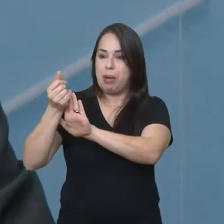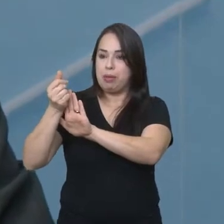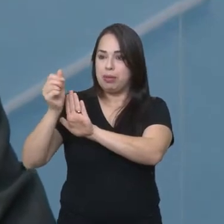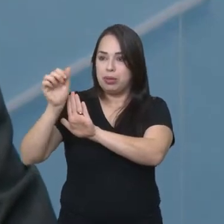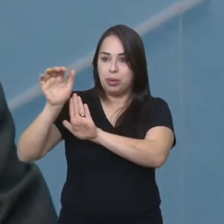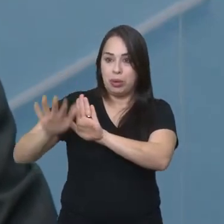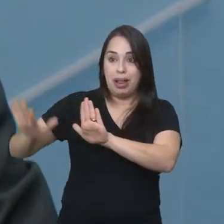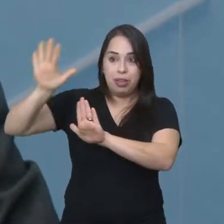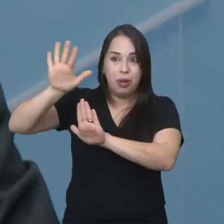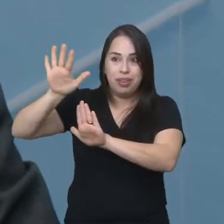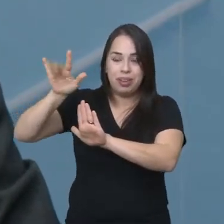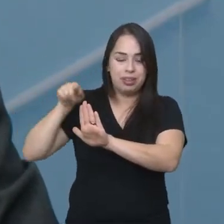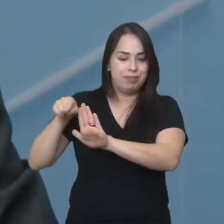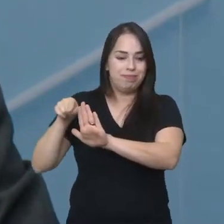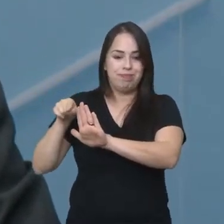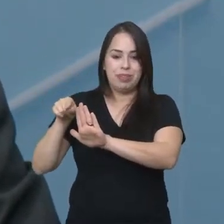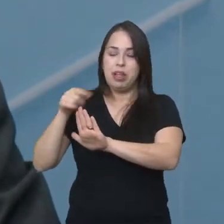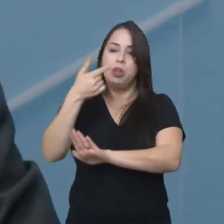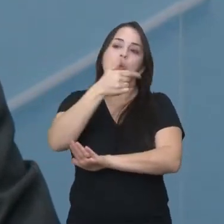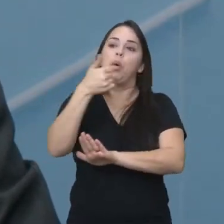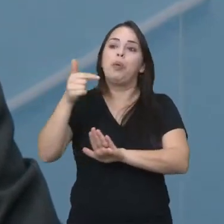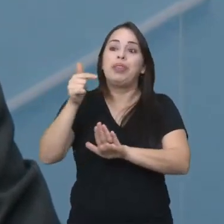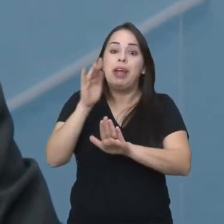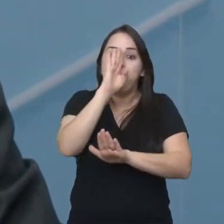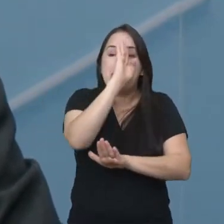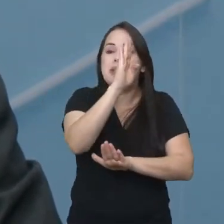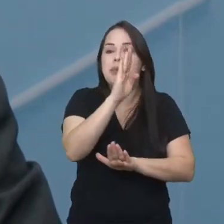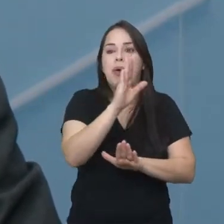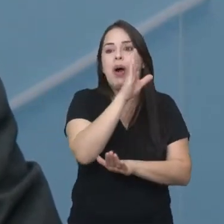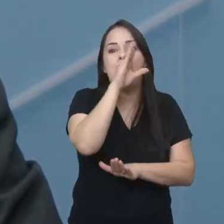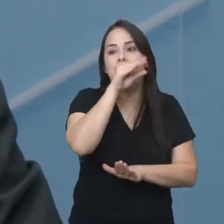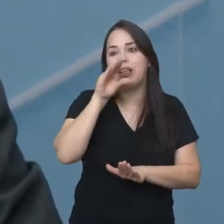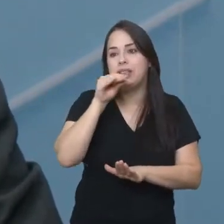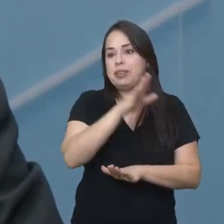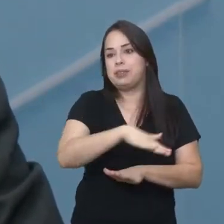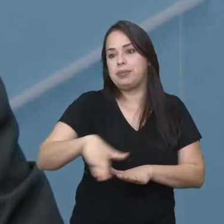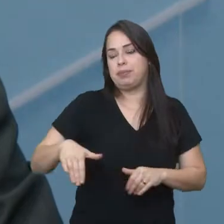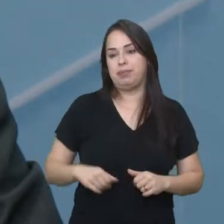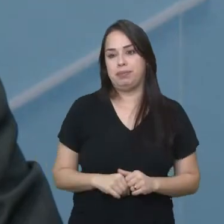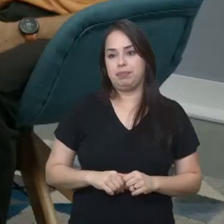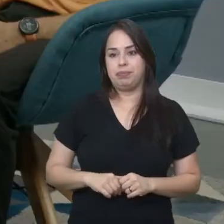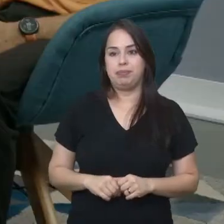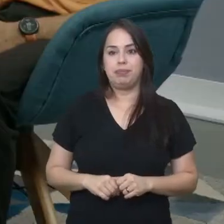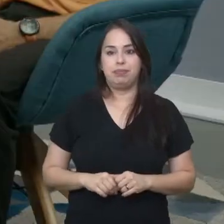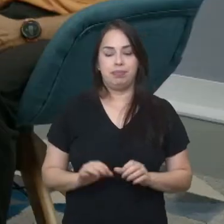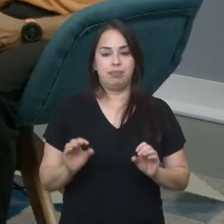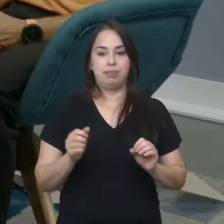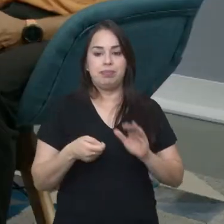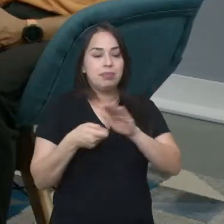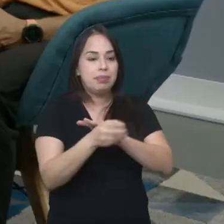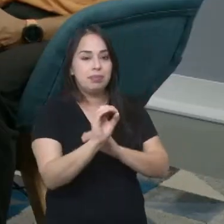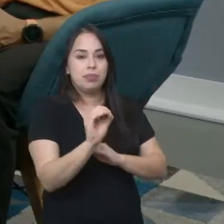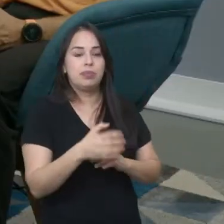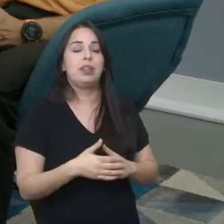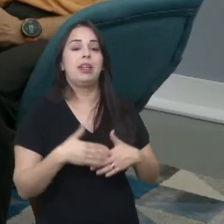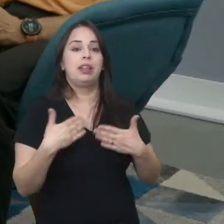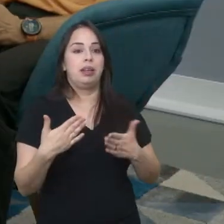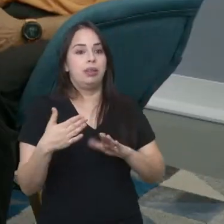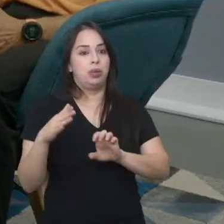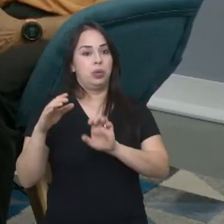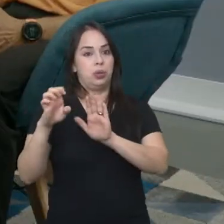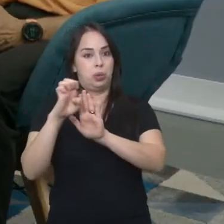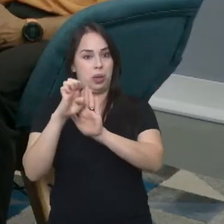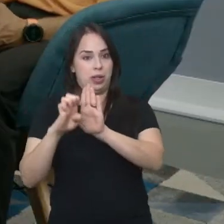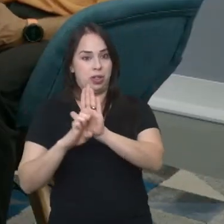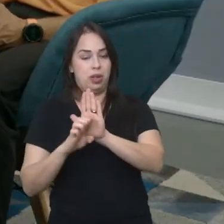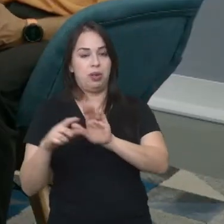de maneira satisfatória na peça orçamentária. Que nem o próprio ECA traz, né, que lá no